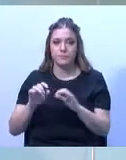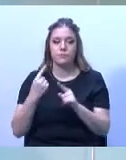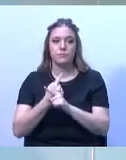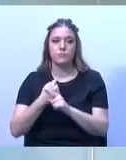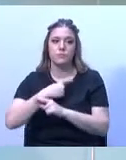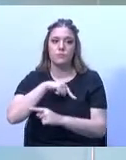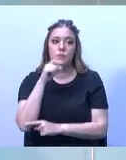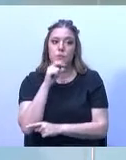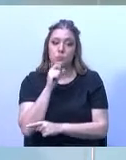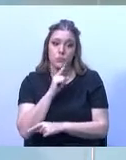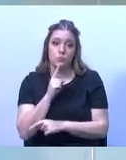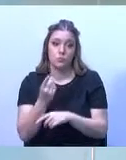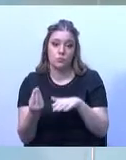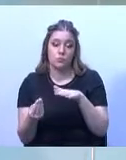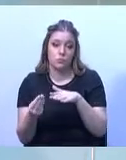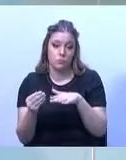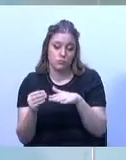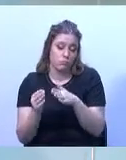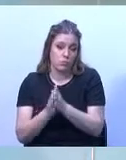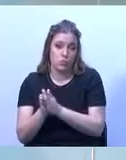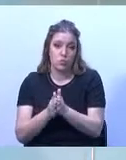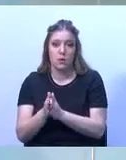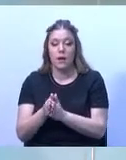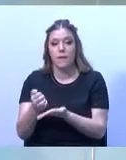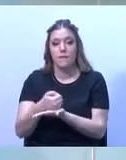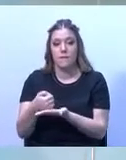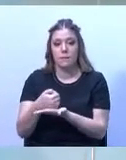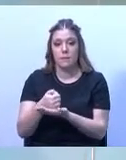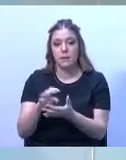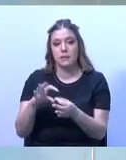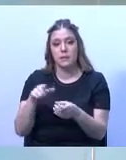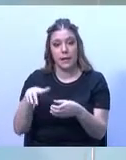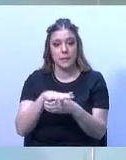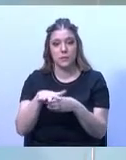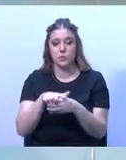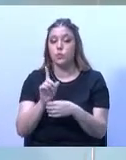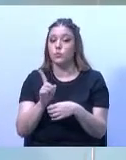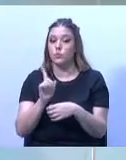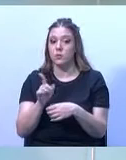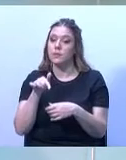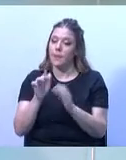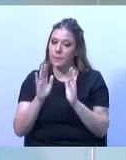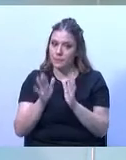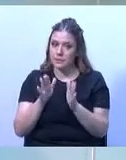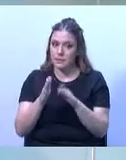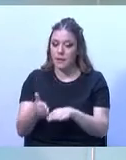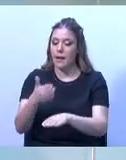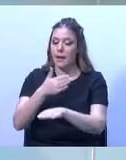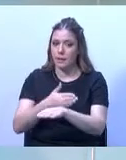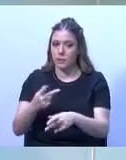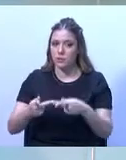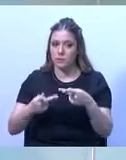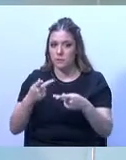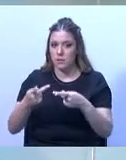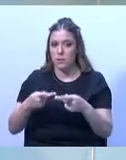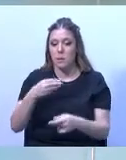podemos aplicar da farmácia exatamente para esse tipo de situações. Por isso é que carece previamente de uma avaliação de